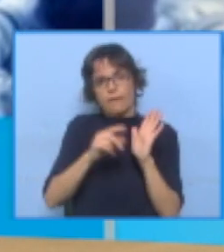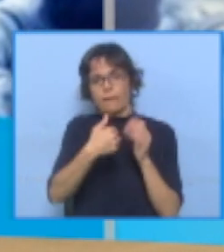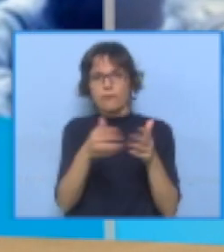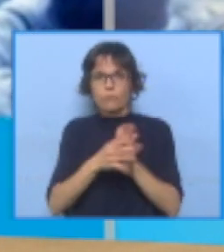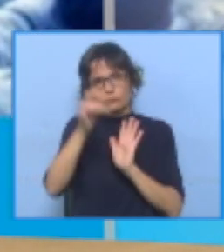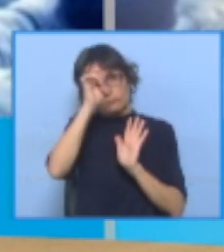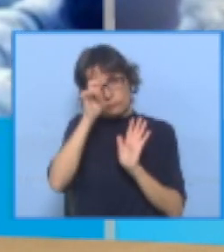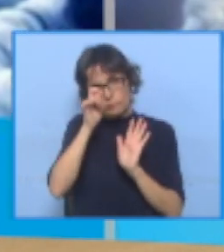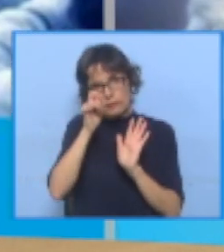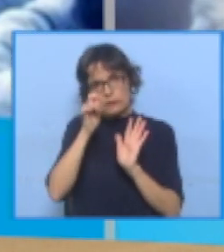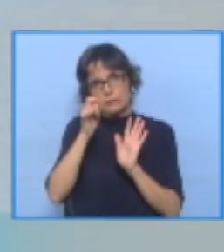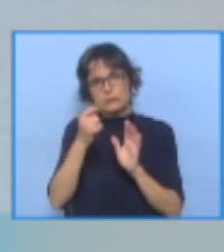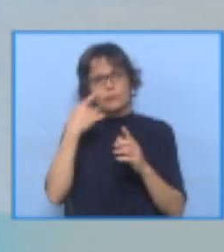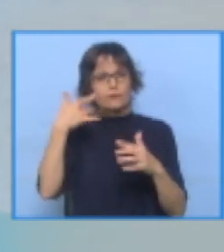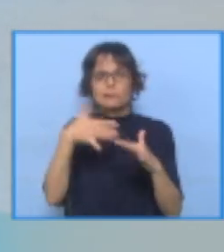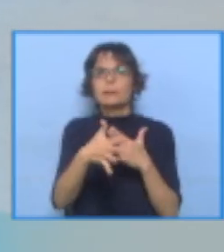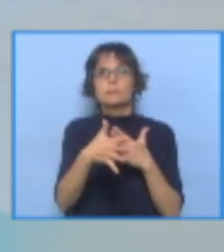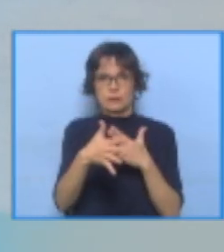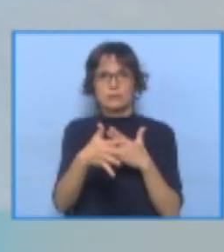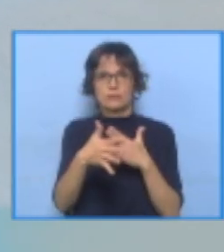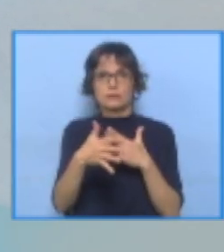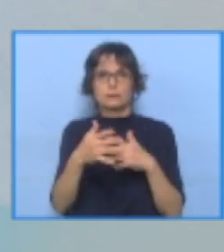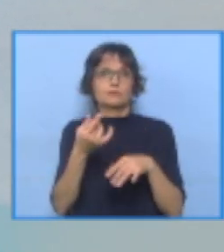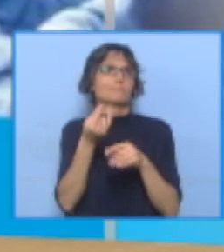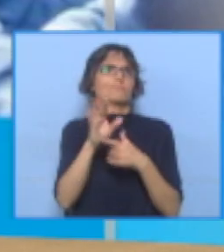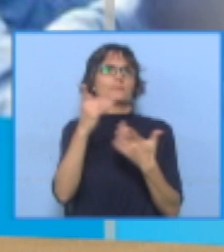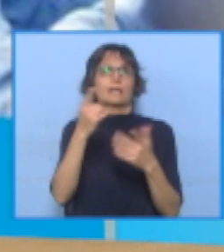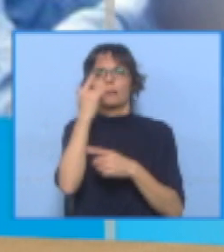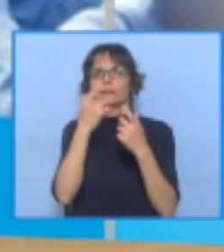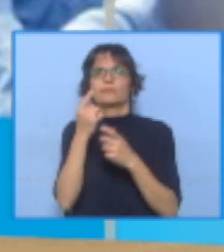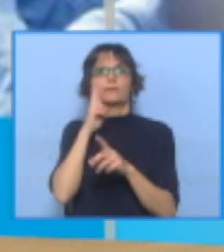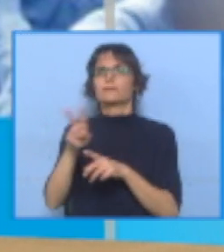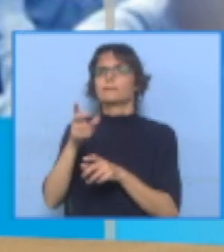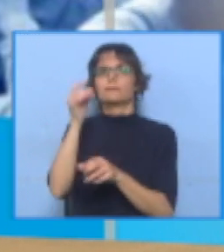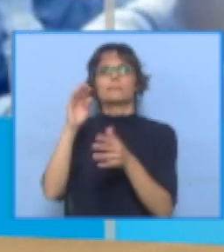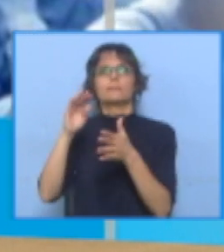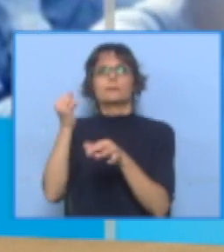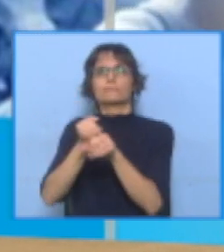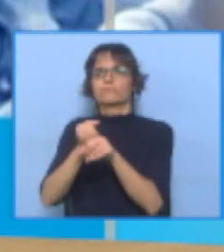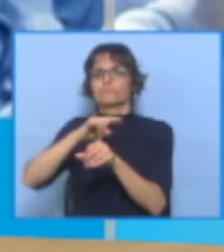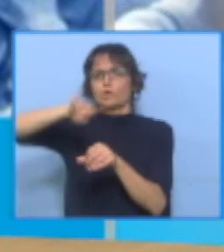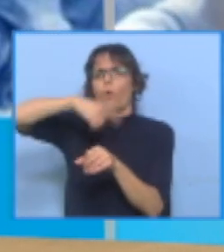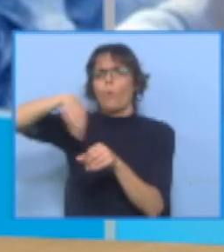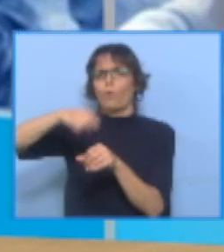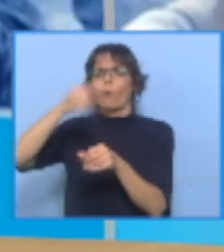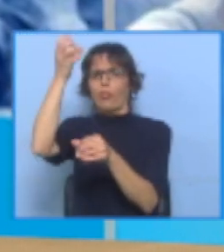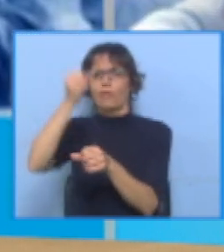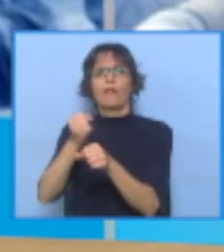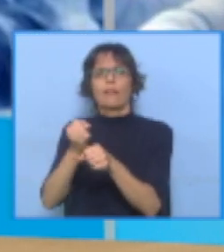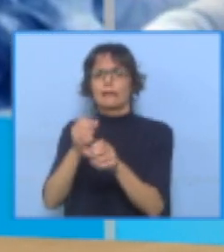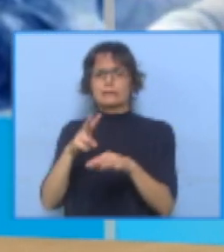provavelmente a trabalhar no Facebook, não é? Que vai ser premiado pela chefia. E, portanto, enquanto isto